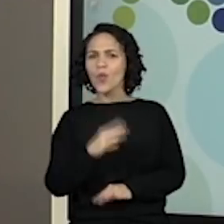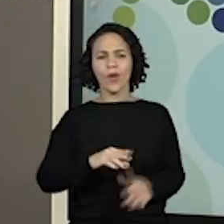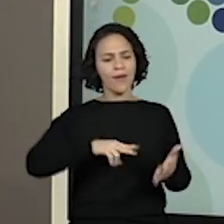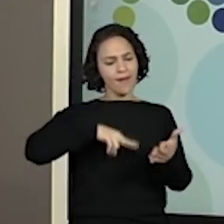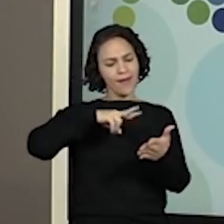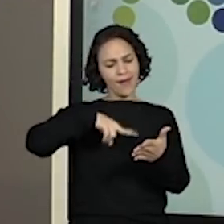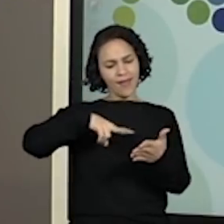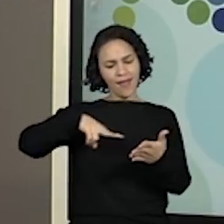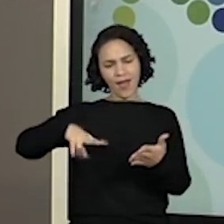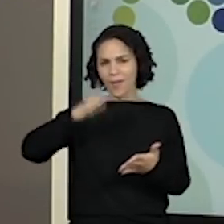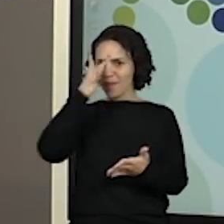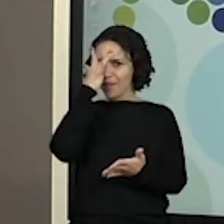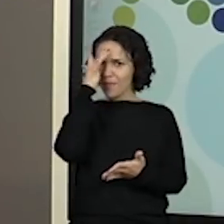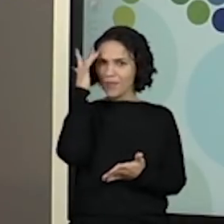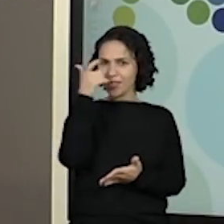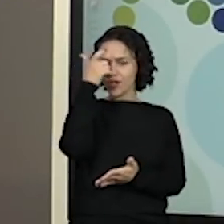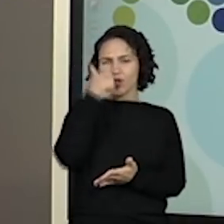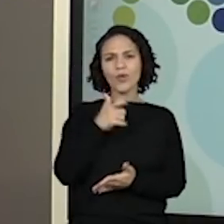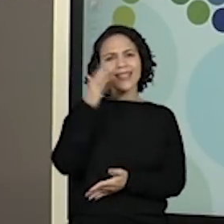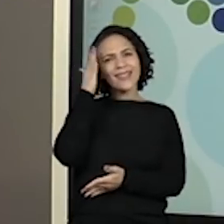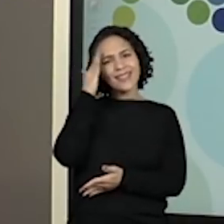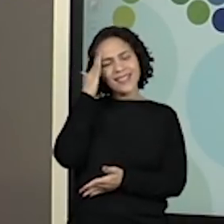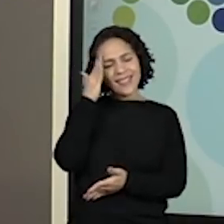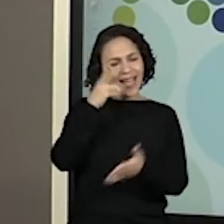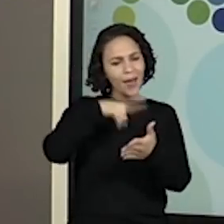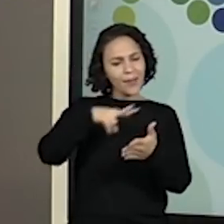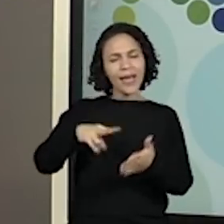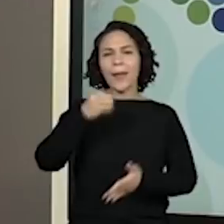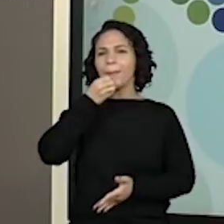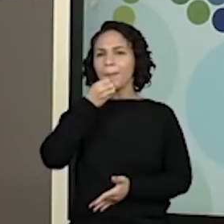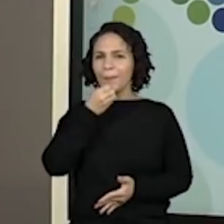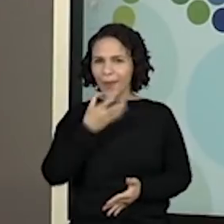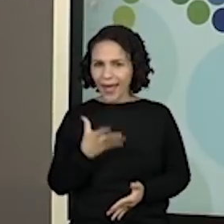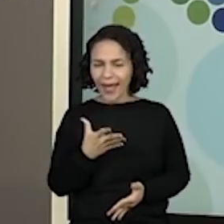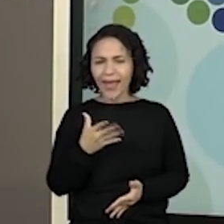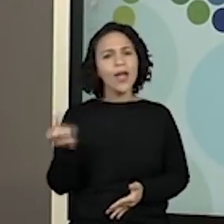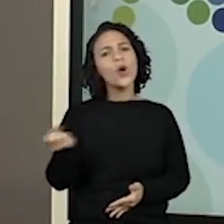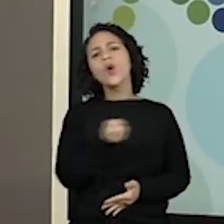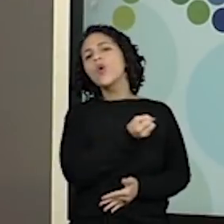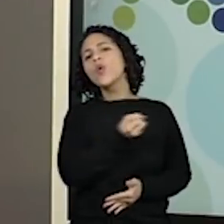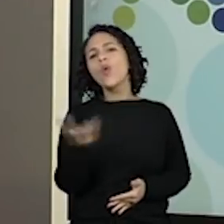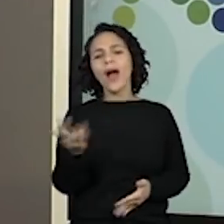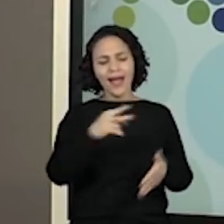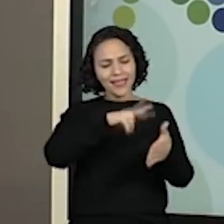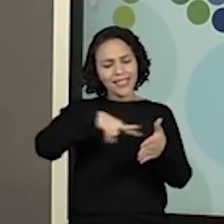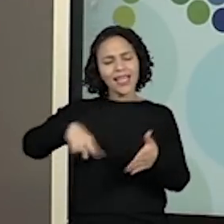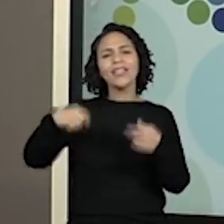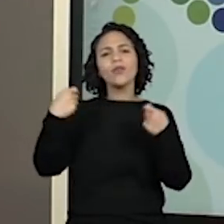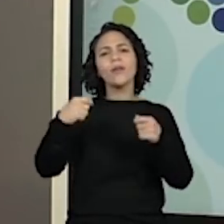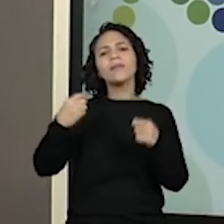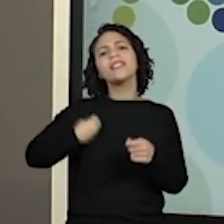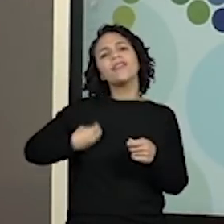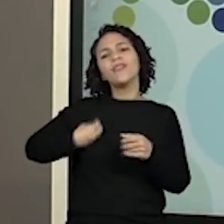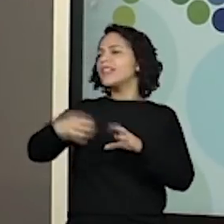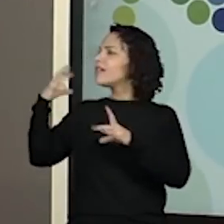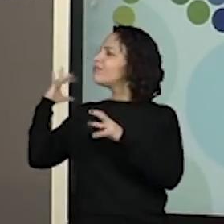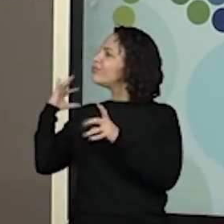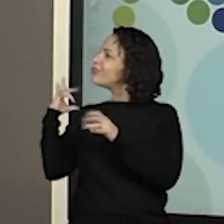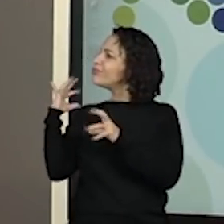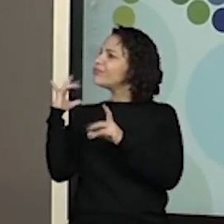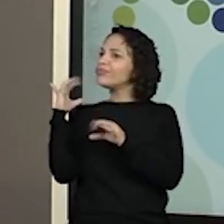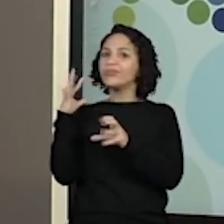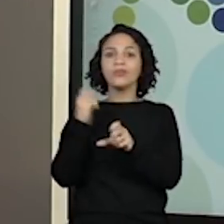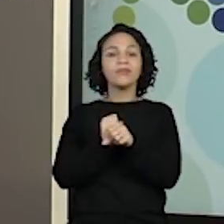quantas experiências de leitura? Podemos pensar nisso enquanto a nossa aula avança e a gente realiza